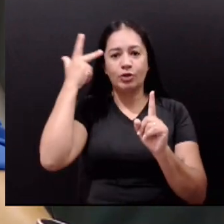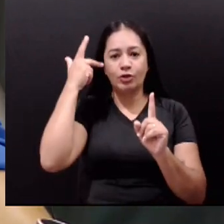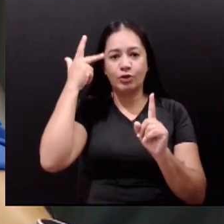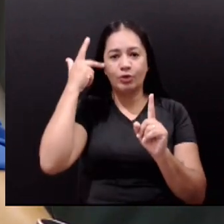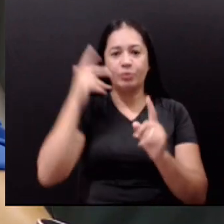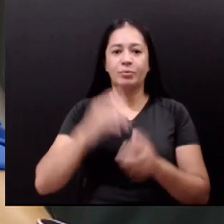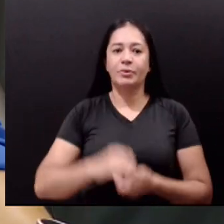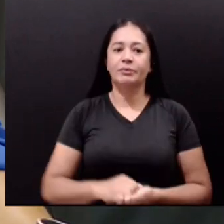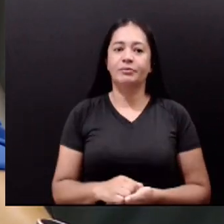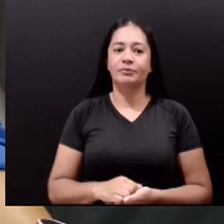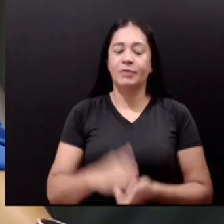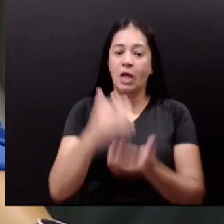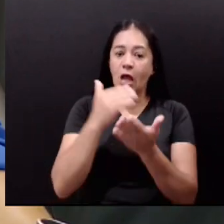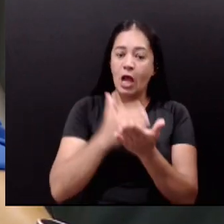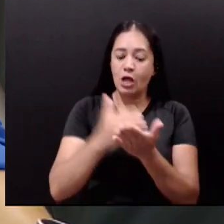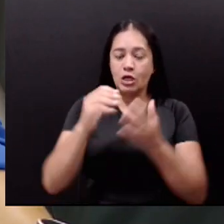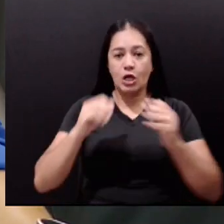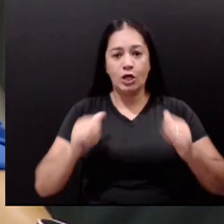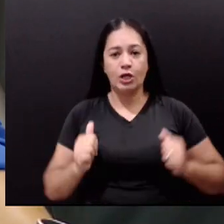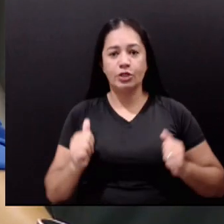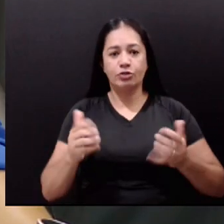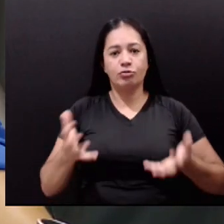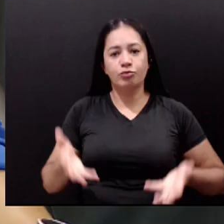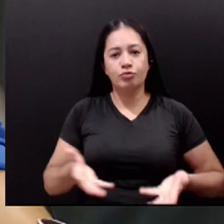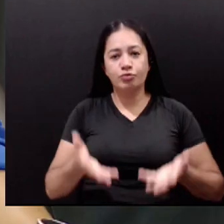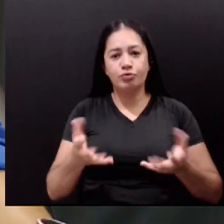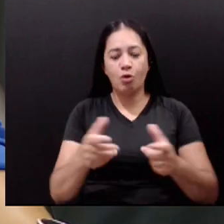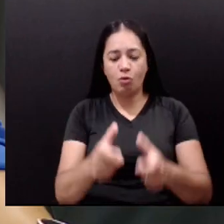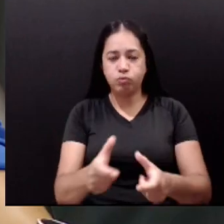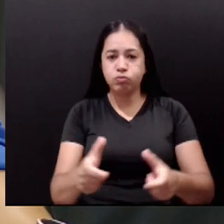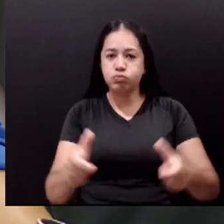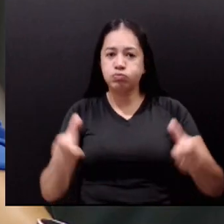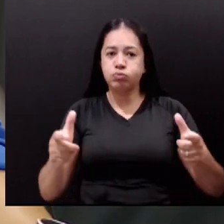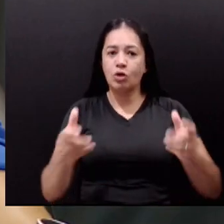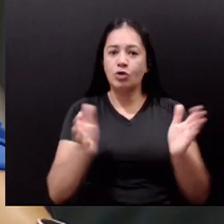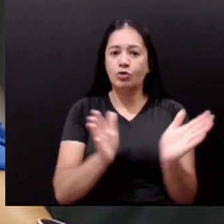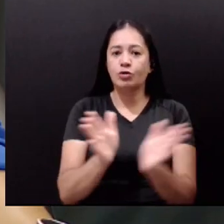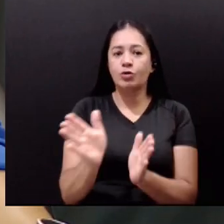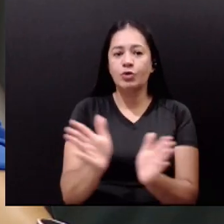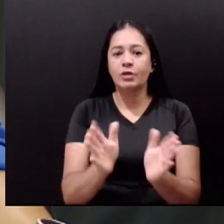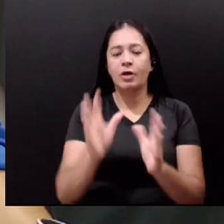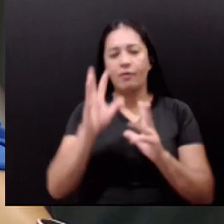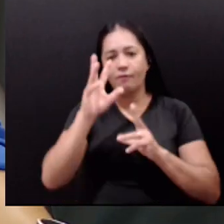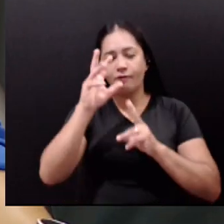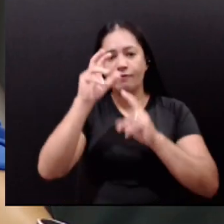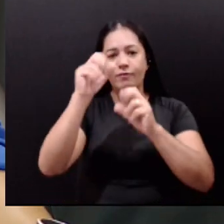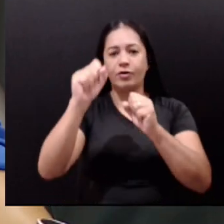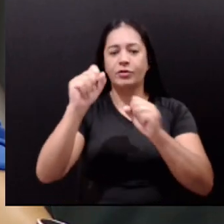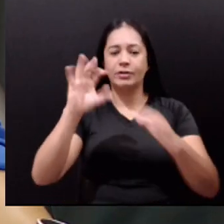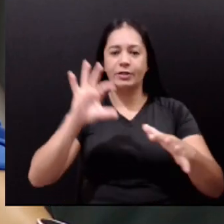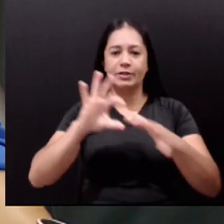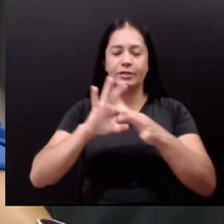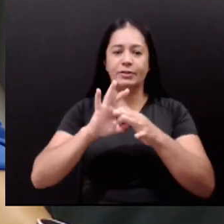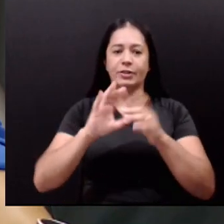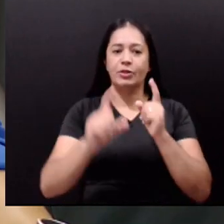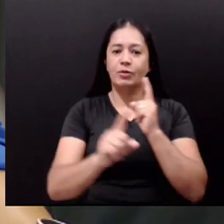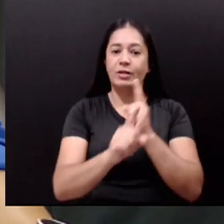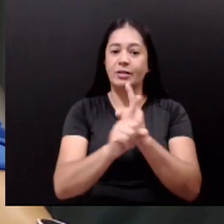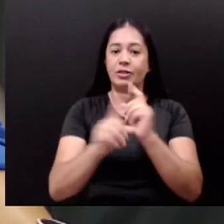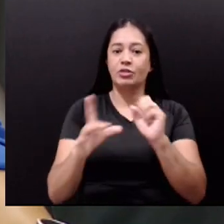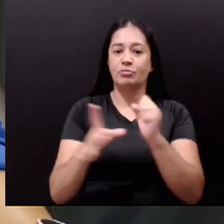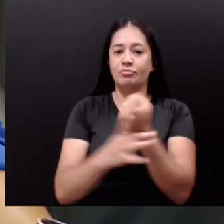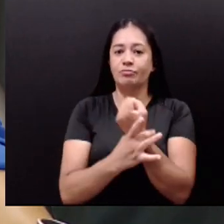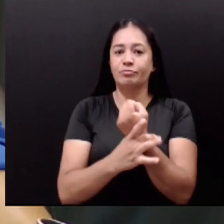iniciativa pretende promover a ampliação do acesso, também fortalecer o vínculo e garantir um atendimento mais humanizado